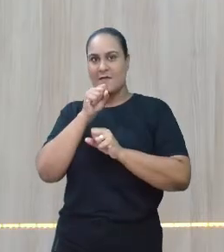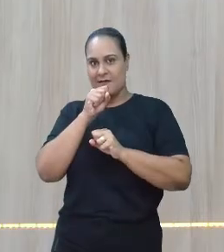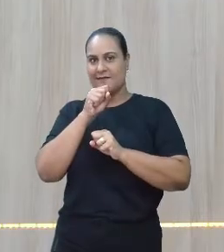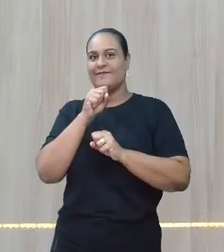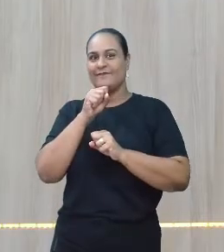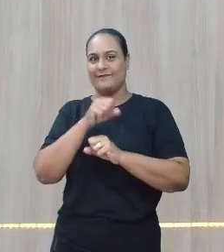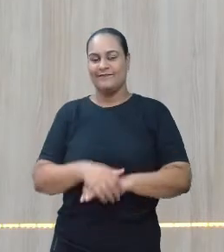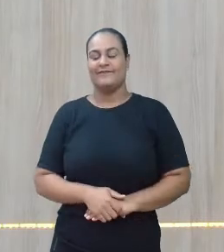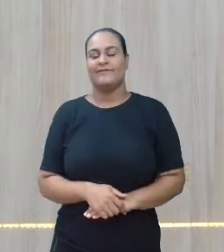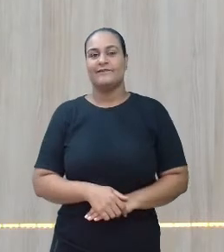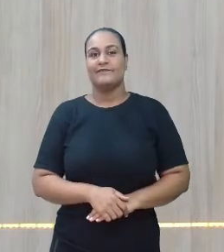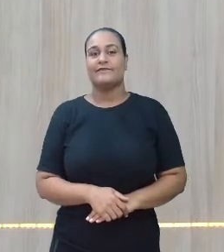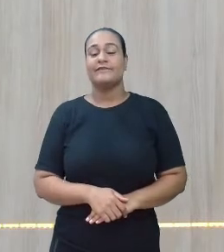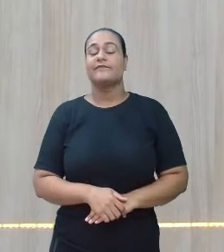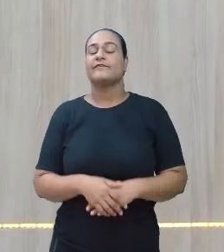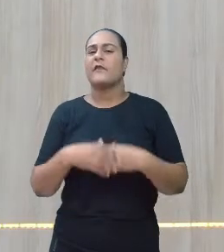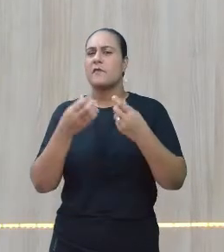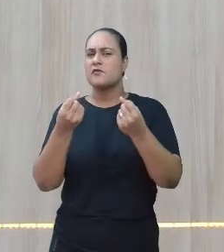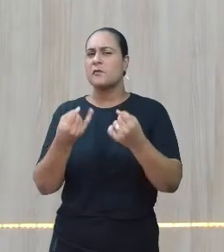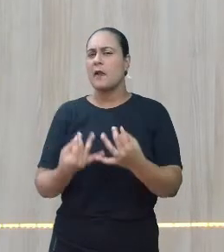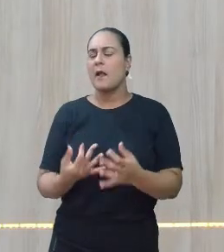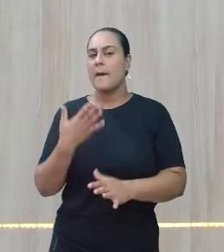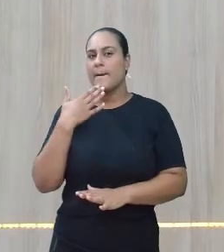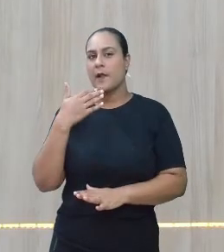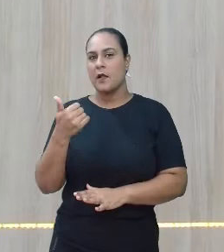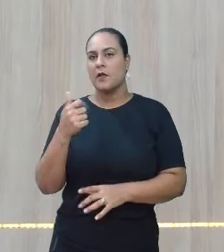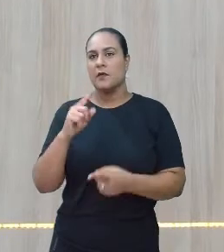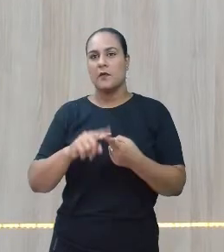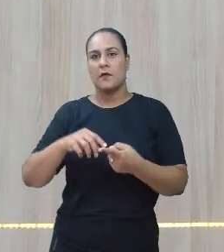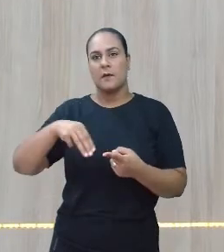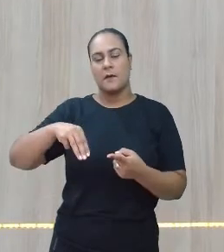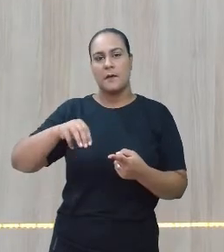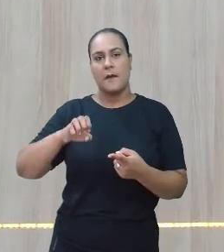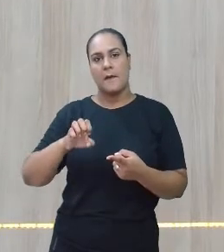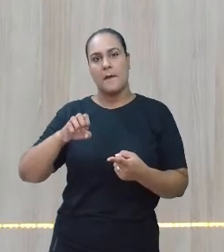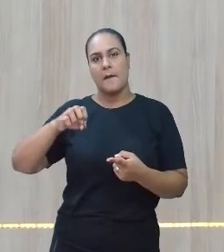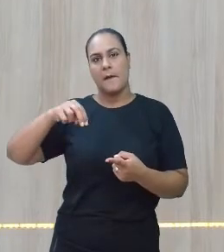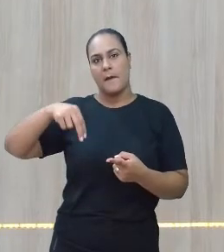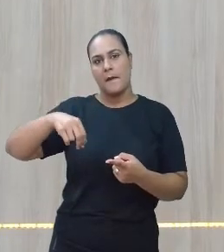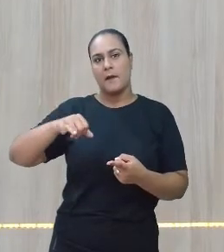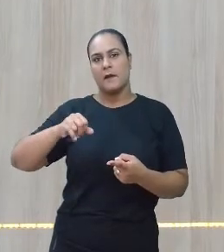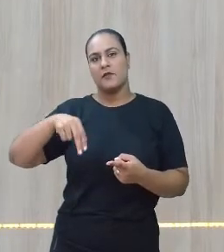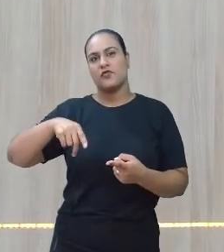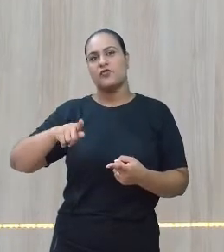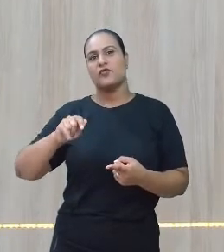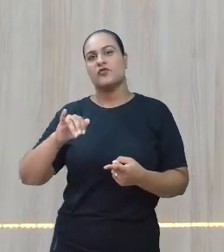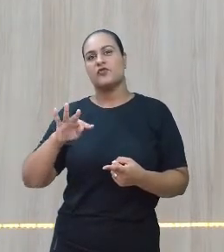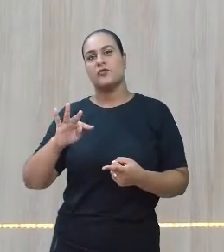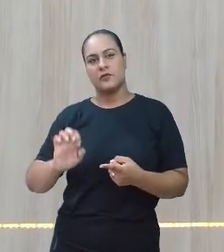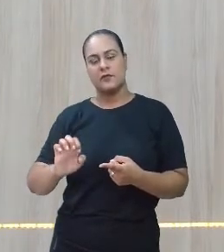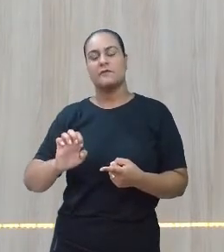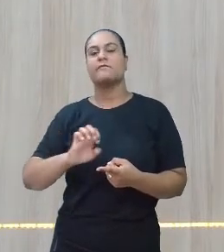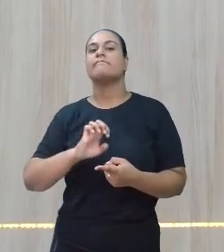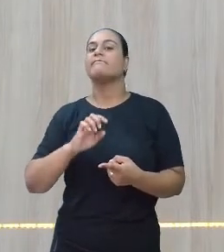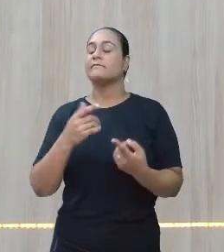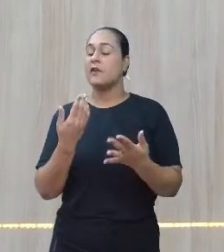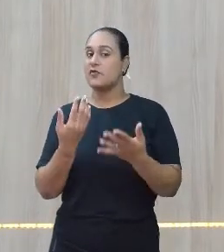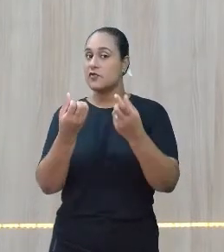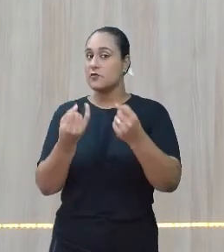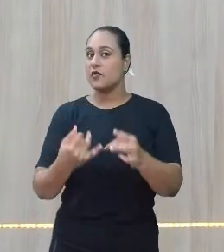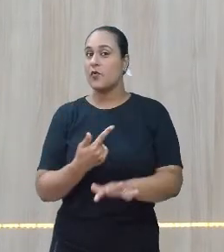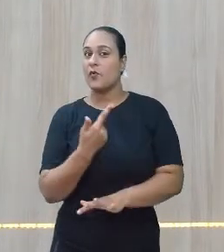prevenção é a vacina. Mas vamos falar um pouquinho de cada uma. A meningite, como nós já estudamos em outras aulas, né, acomete